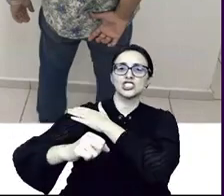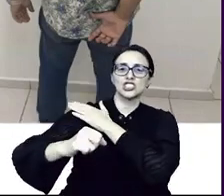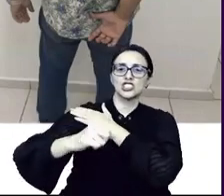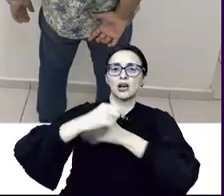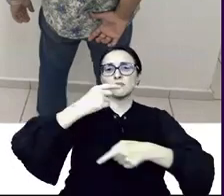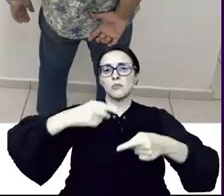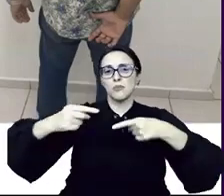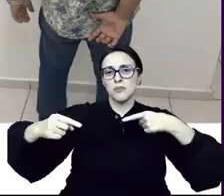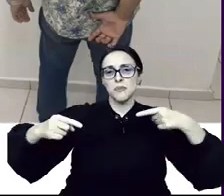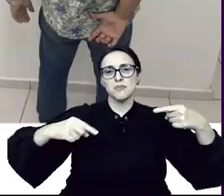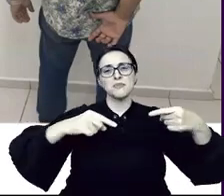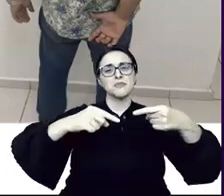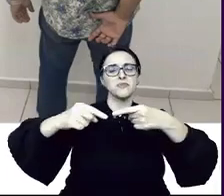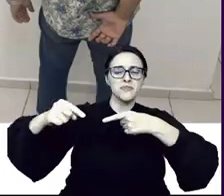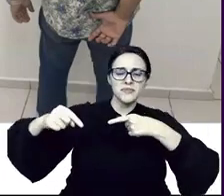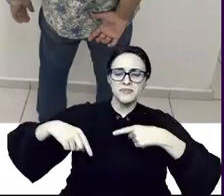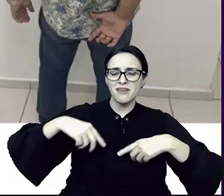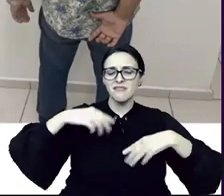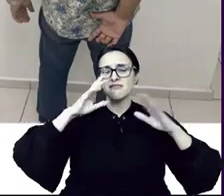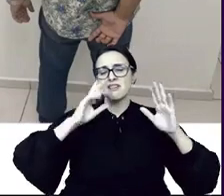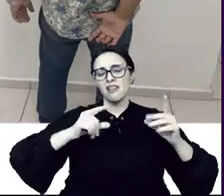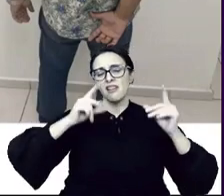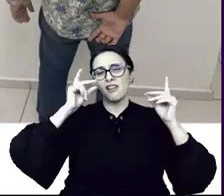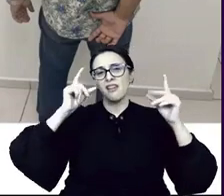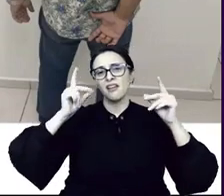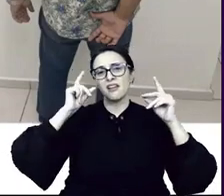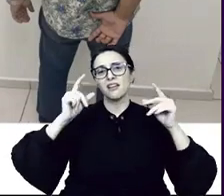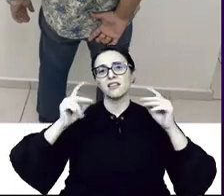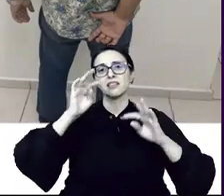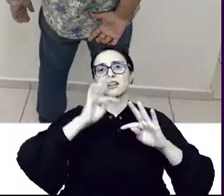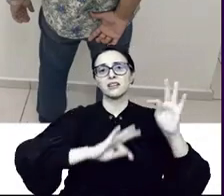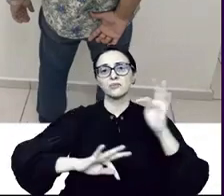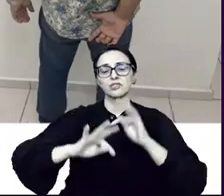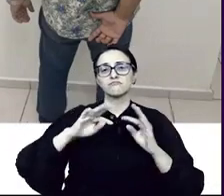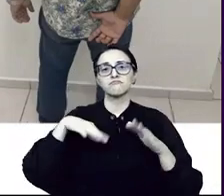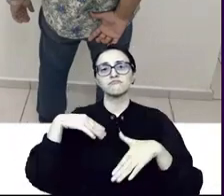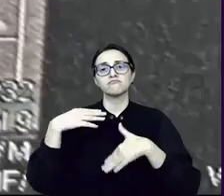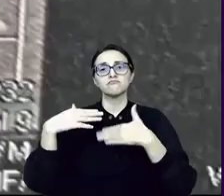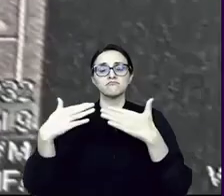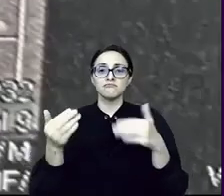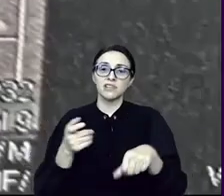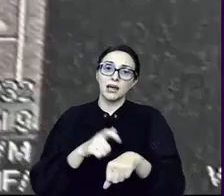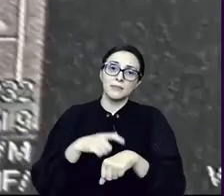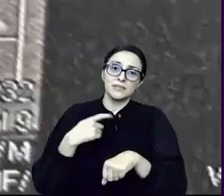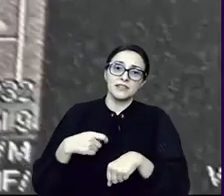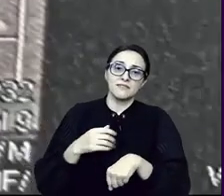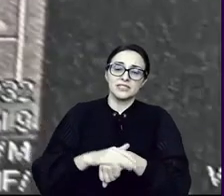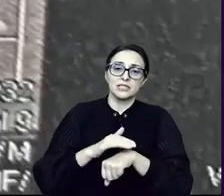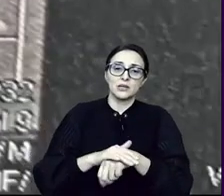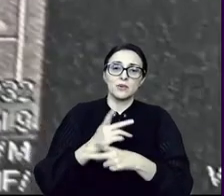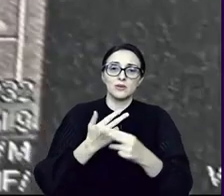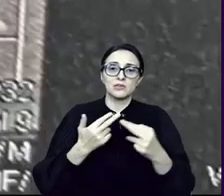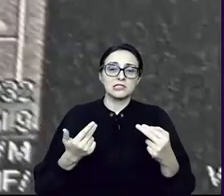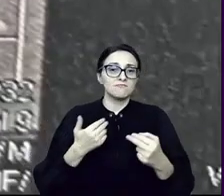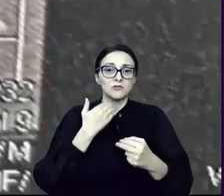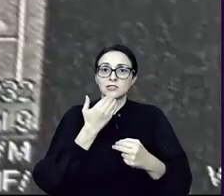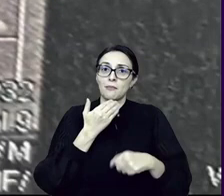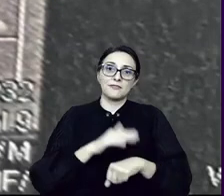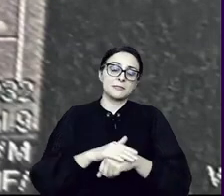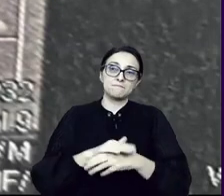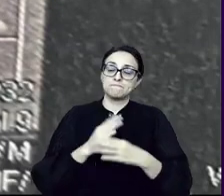discutindo tratamento com ele fazia tempo, uma dor intensa. E era hora de fazer alguma coisa, porque não tinha mais o que